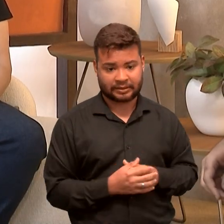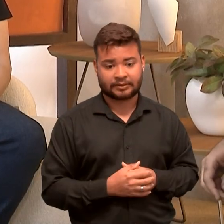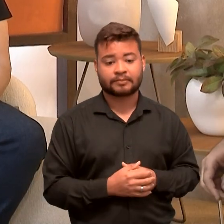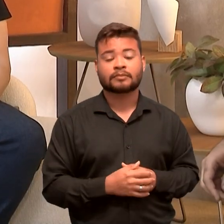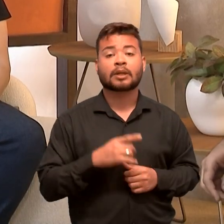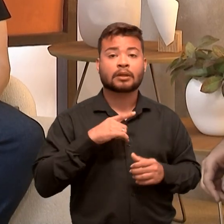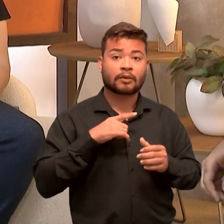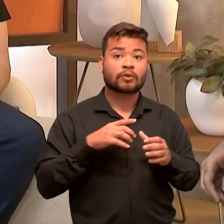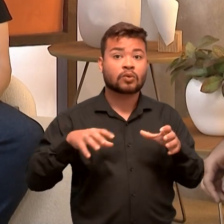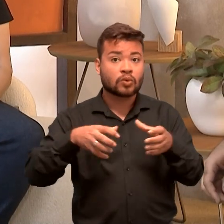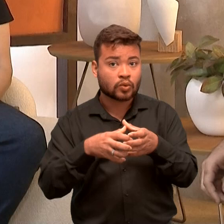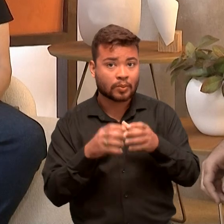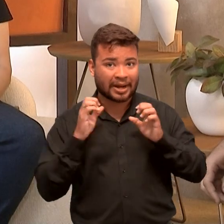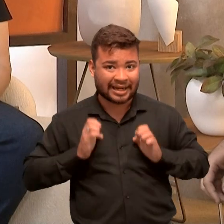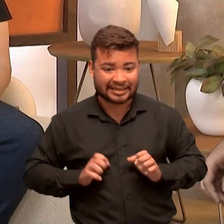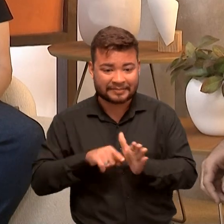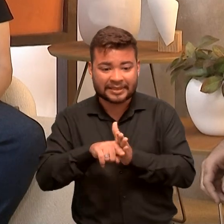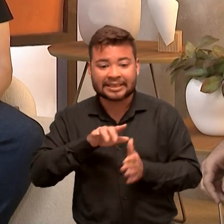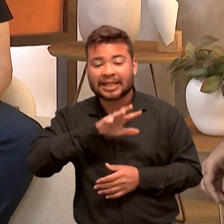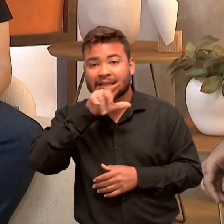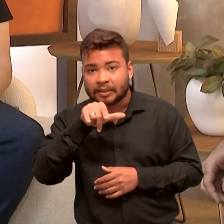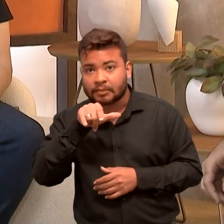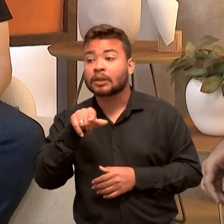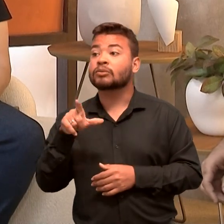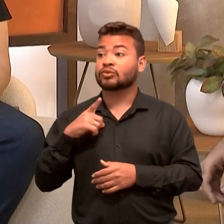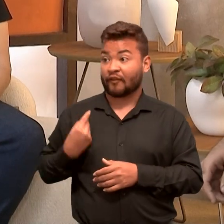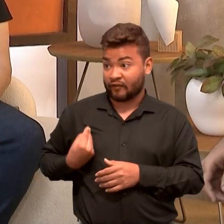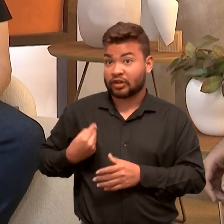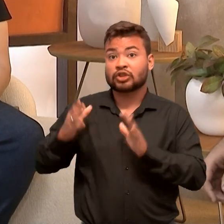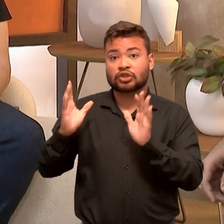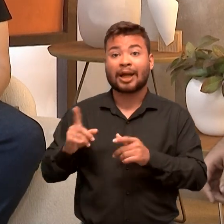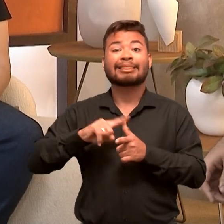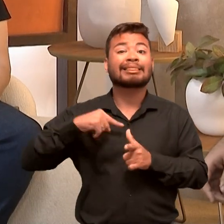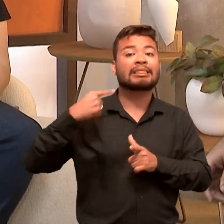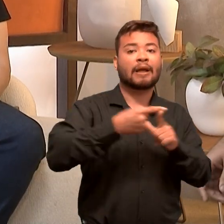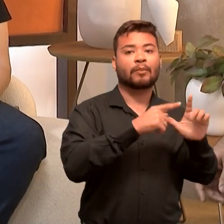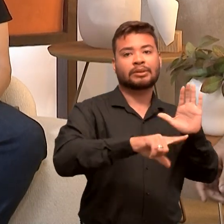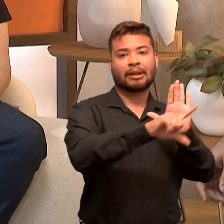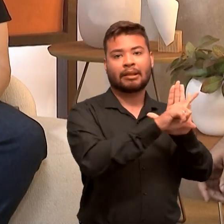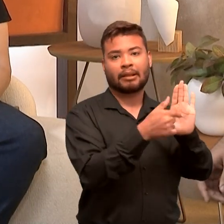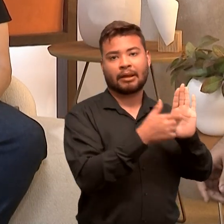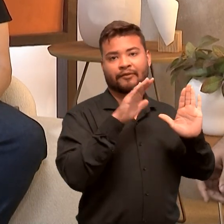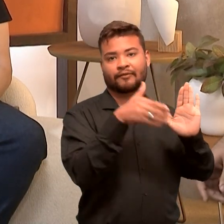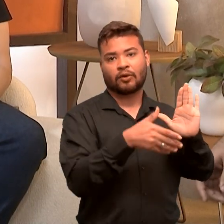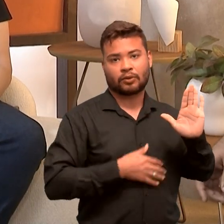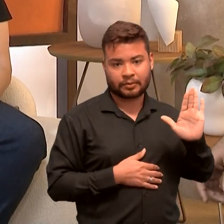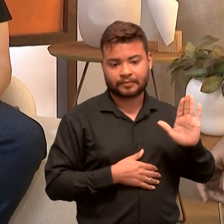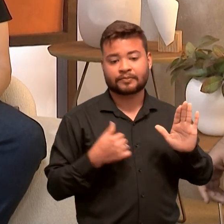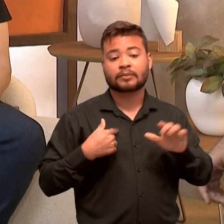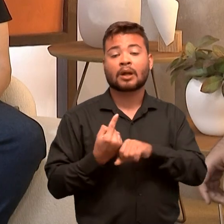em Pesquisa Animal antes mesmo da Lei Arouca ter sido instituída no Brasil. Então, quando eu entrei aqui